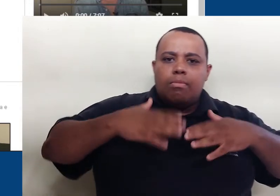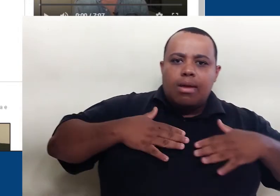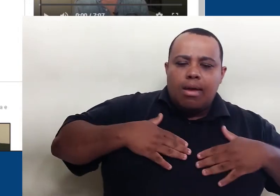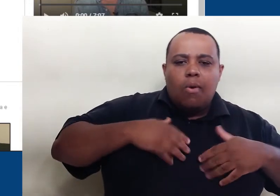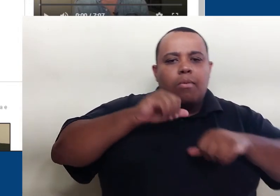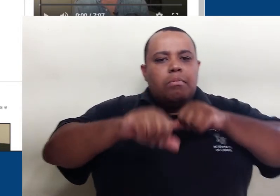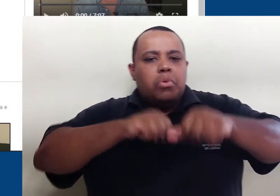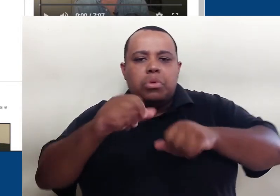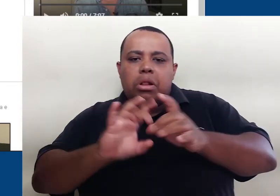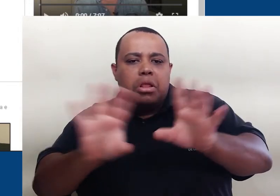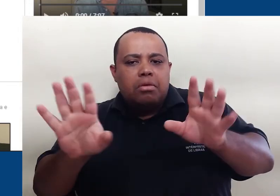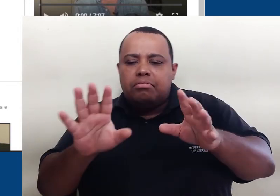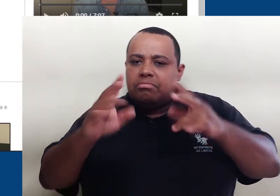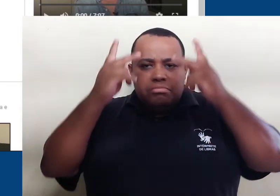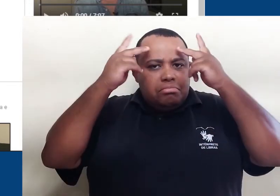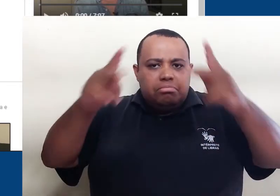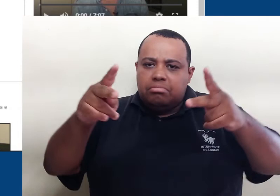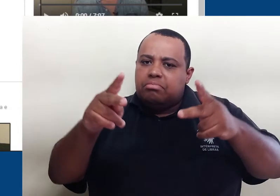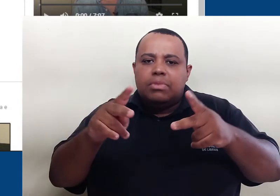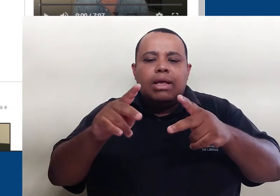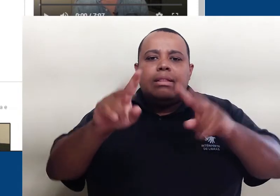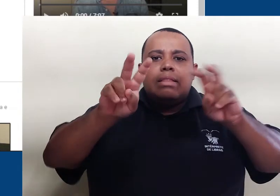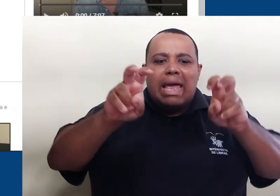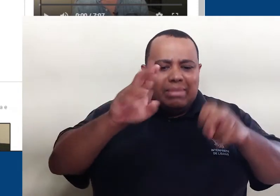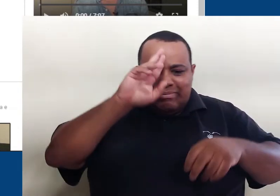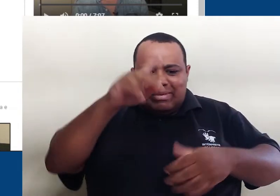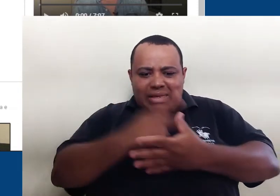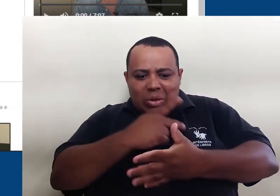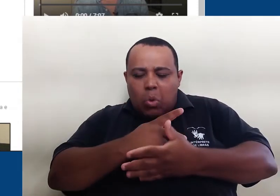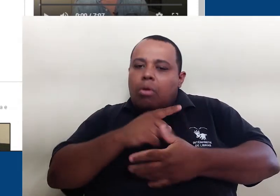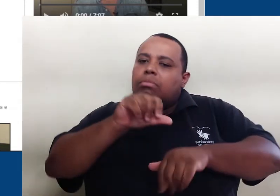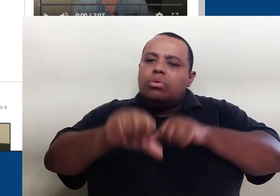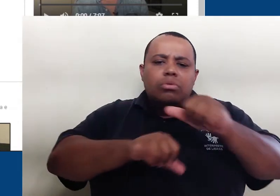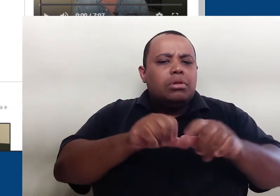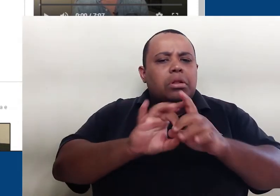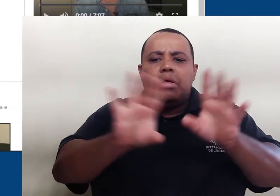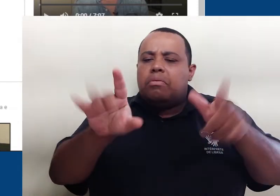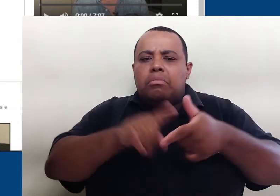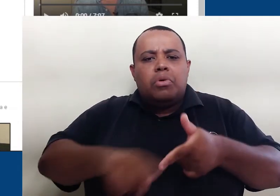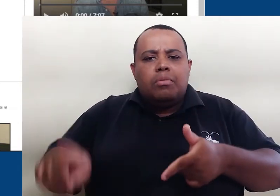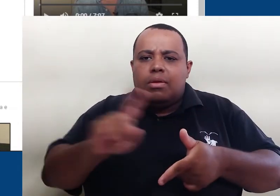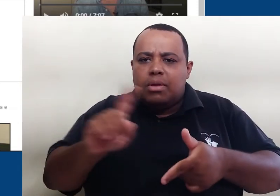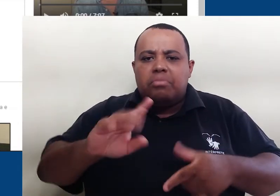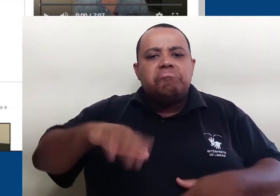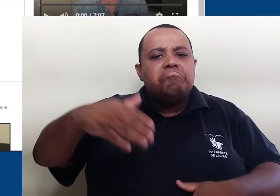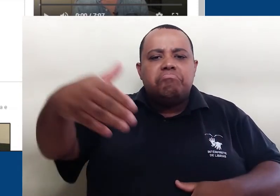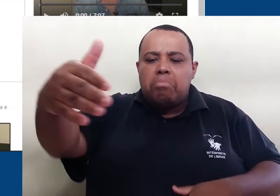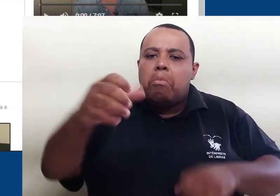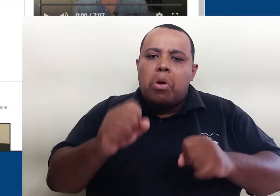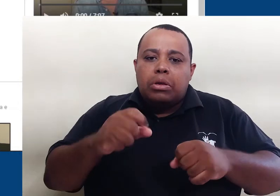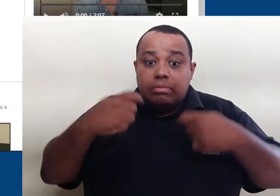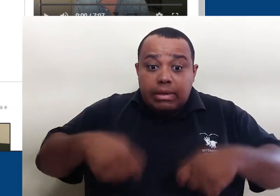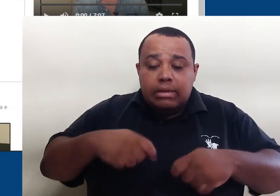mais referências. Então no YouTube você tem essa flexibilidade de alterar as configurações do seu vídeo ao longo do tempo,